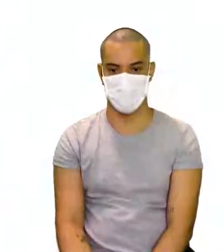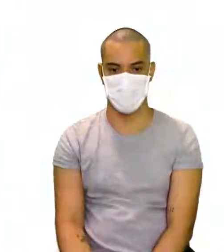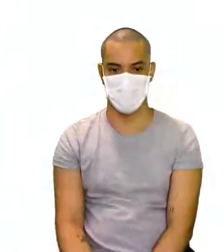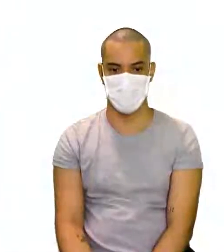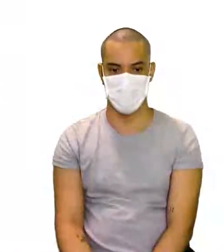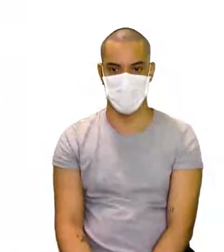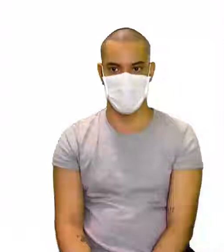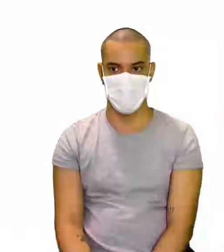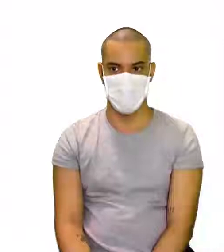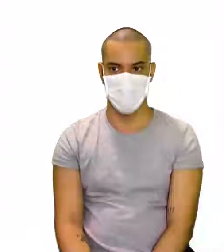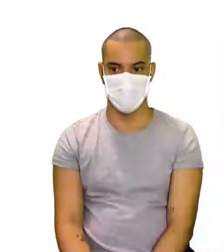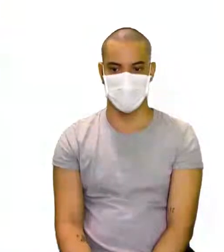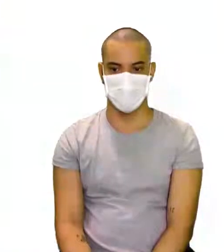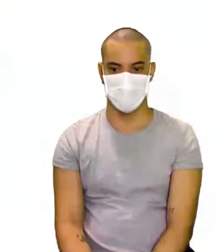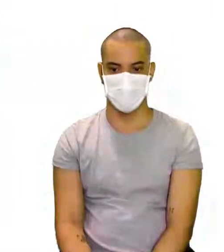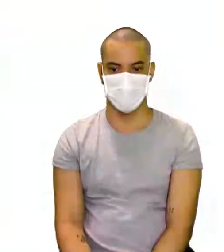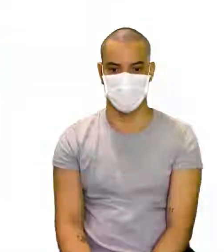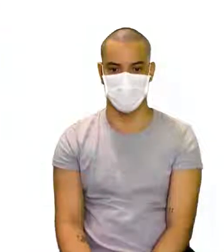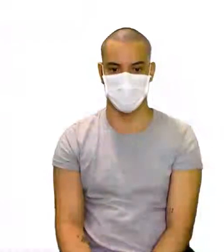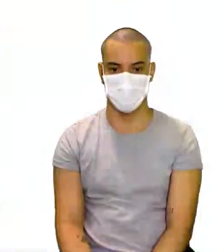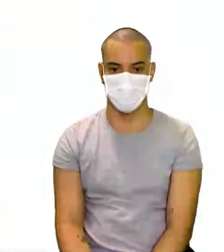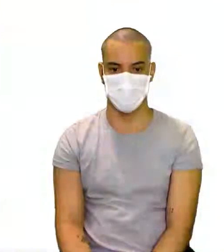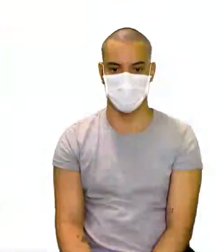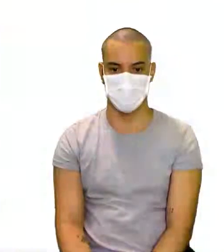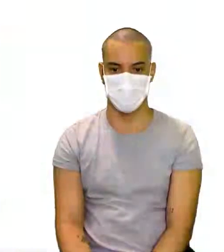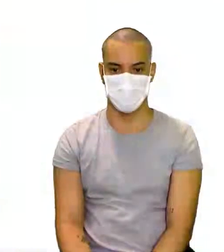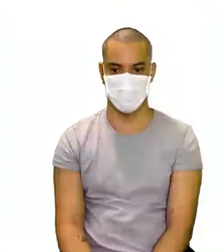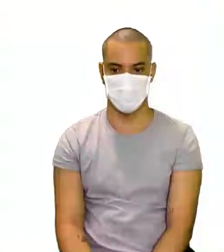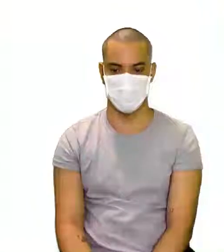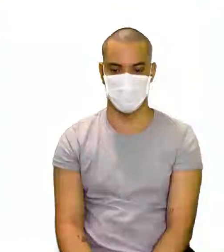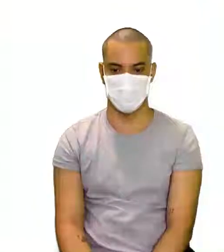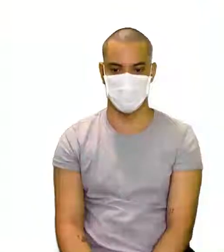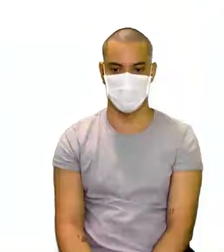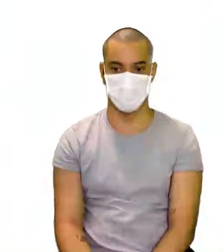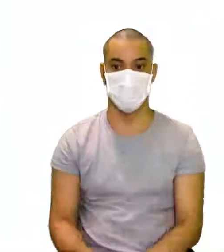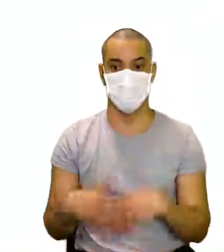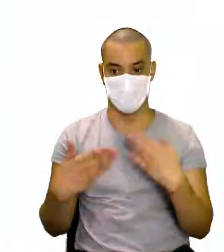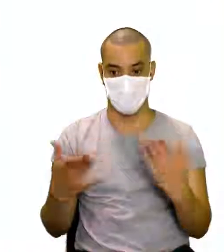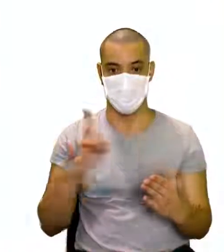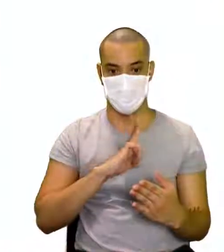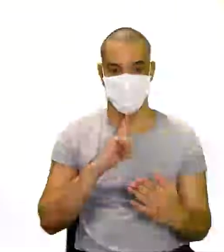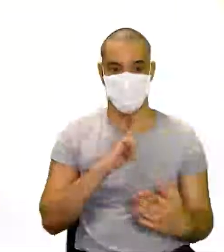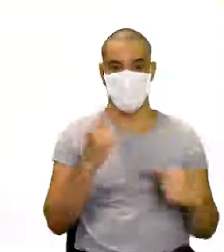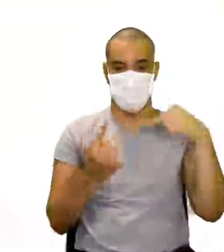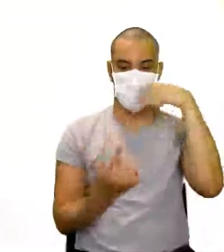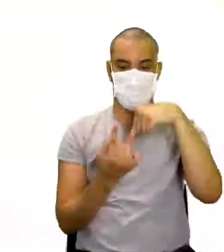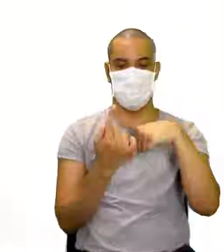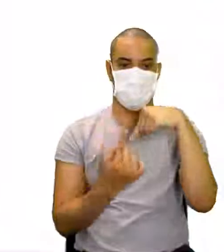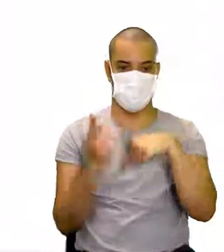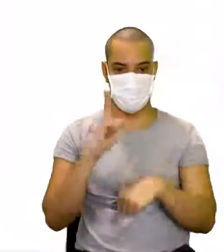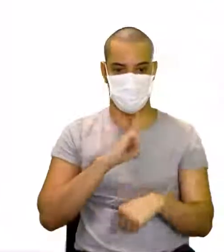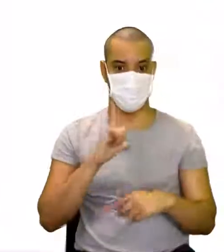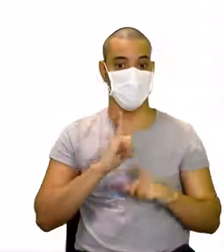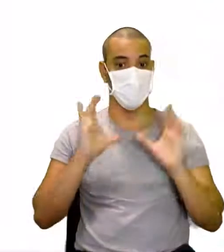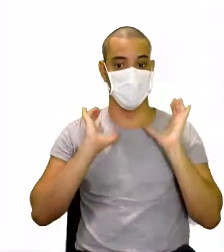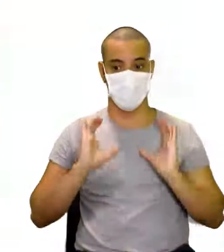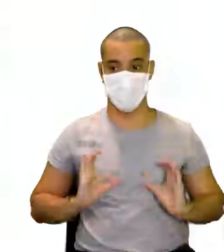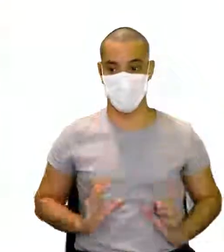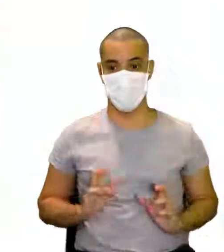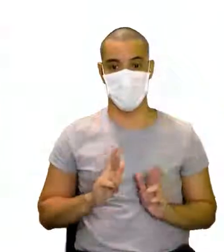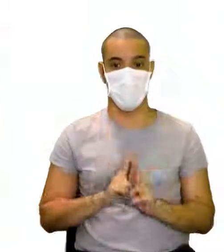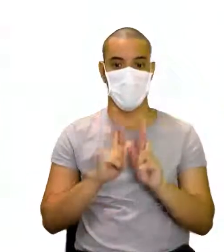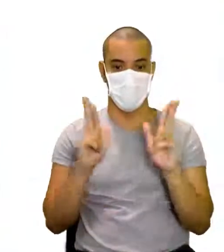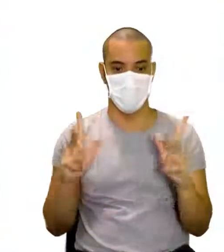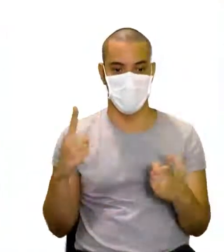ou influência magnética em cima de outros materiais. Bom, esses polos possuem comportamentos diferentes